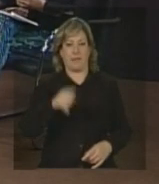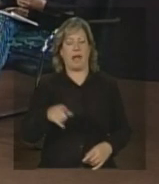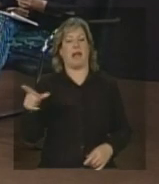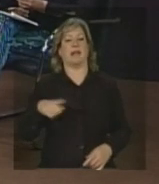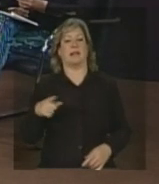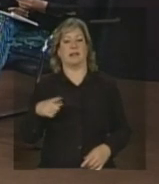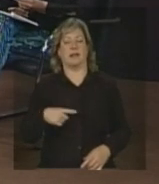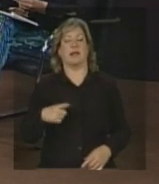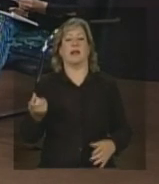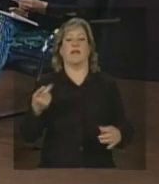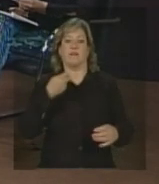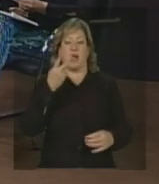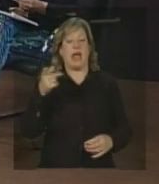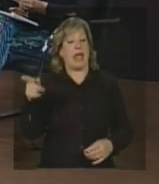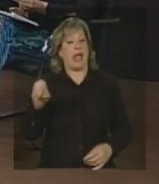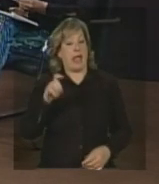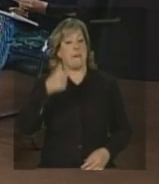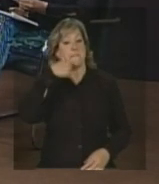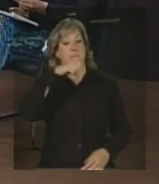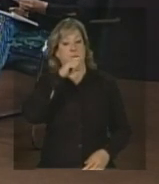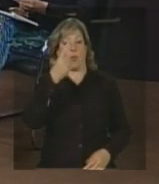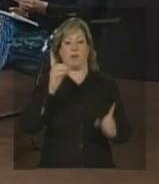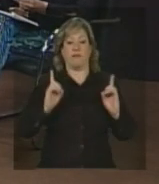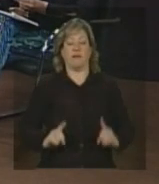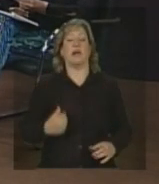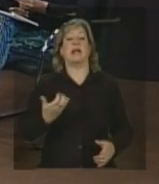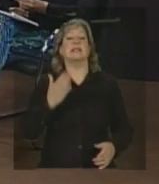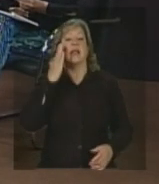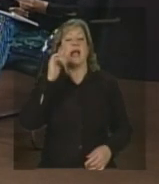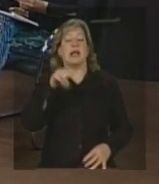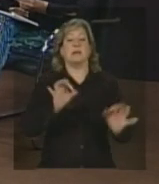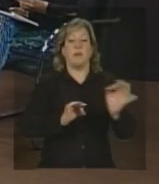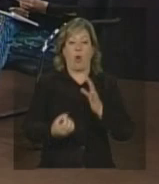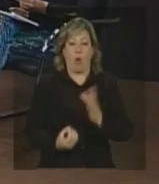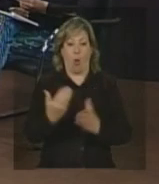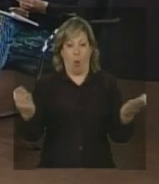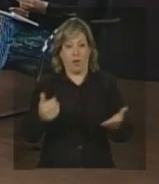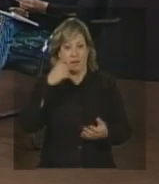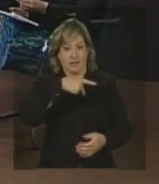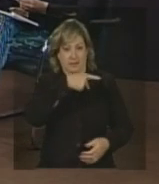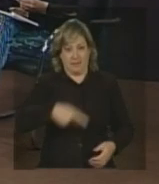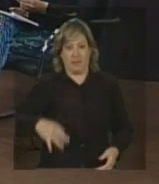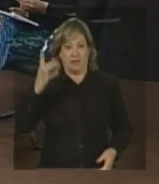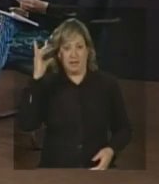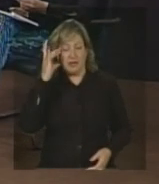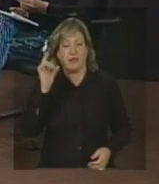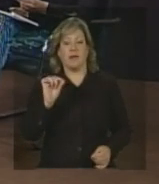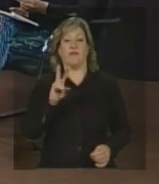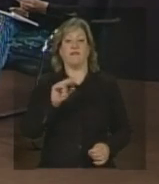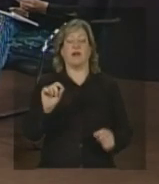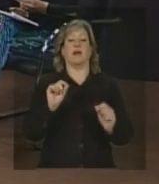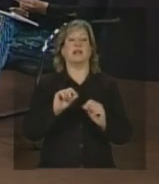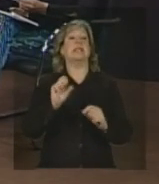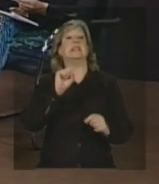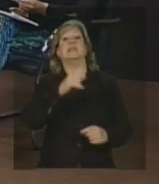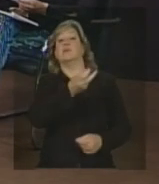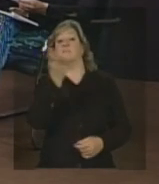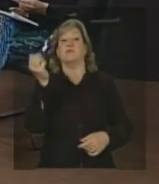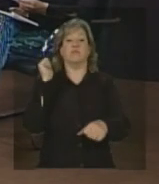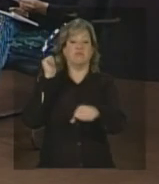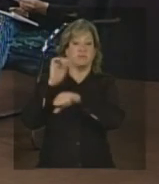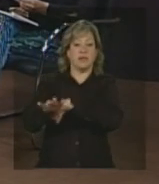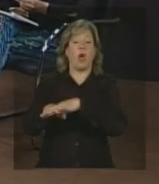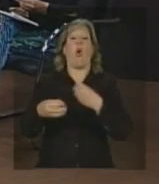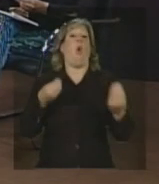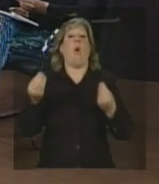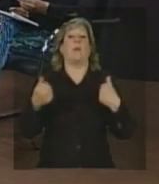de um deficiente e gostaria de saber quando esse plano que foi instituído hoje pela Presidenta da República for desrespeitado, a quem eu